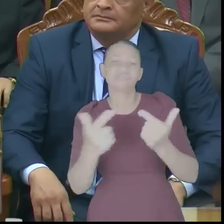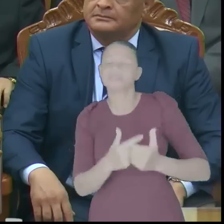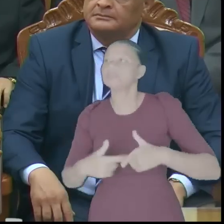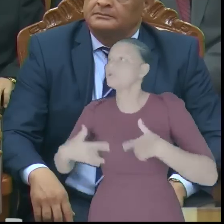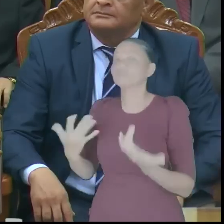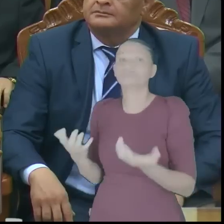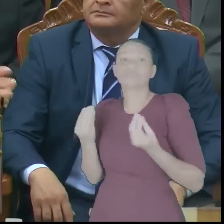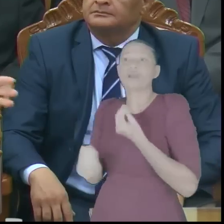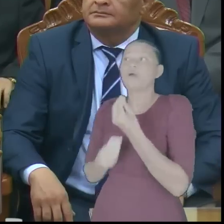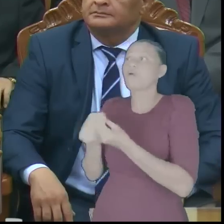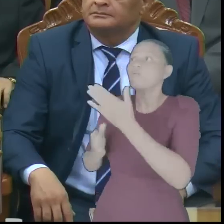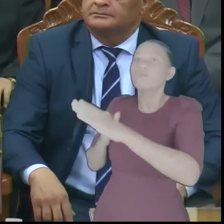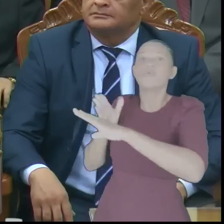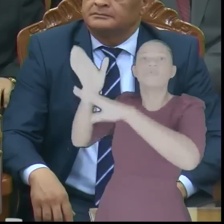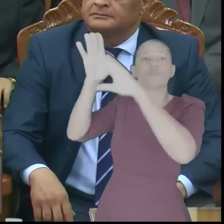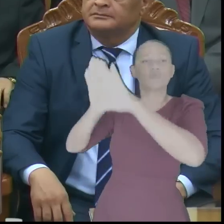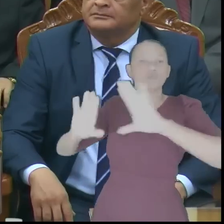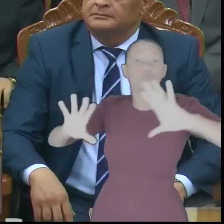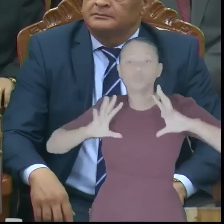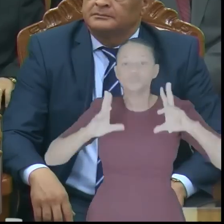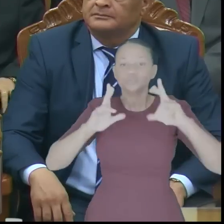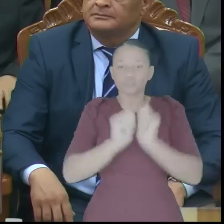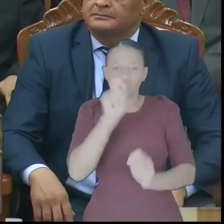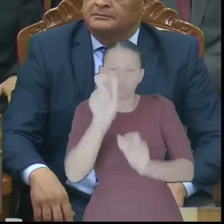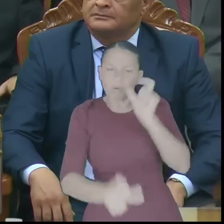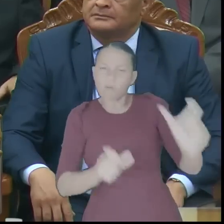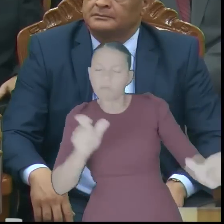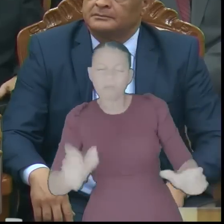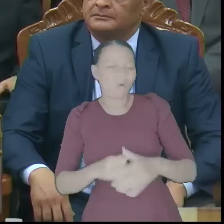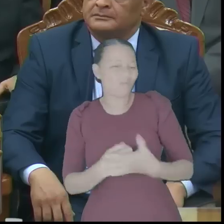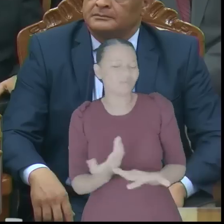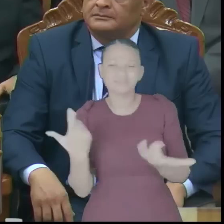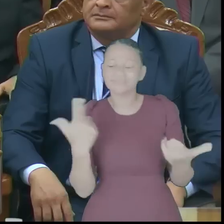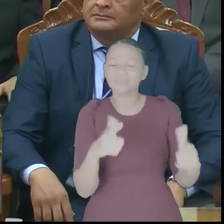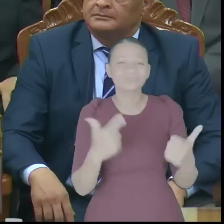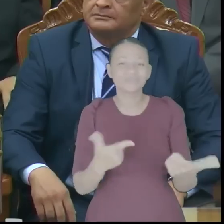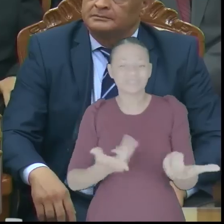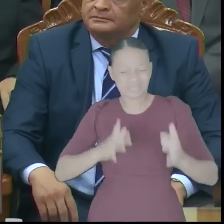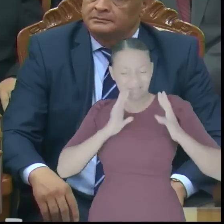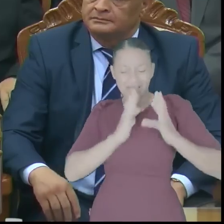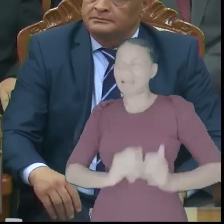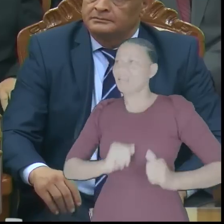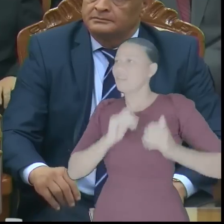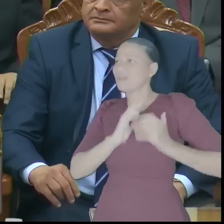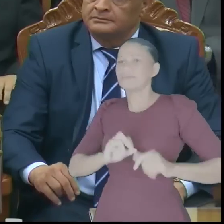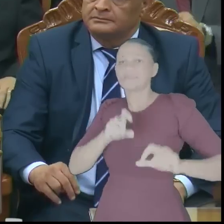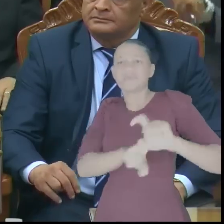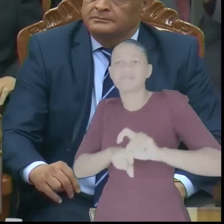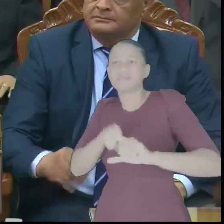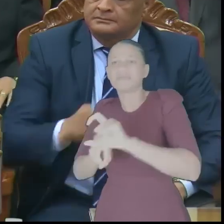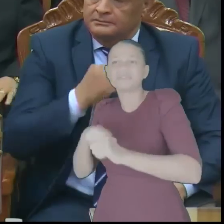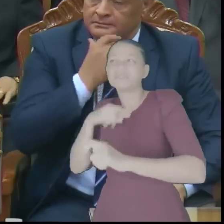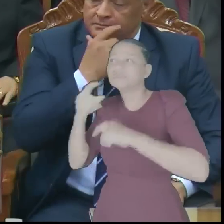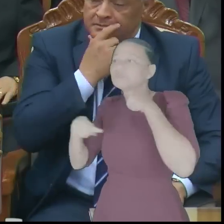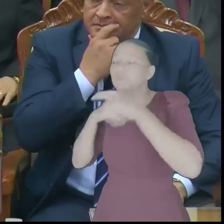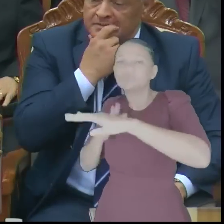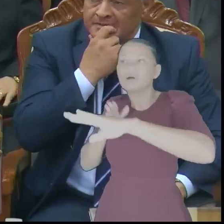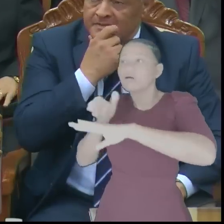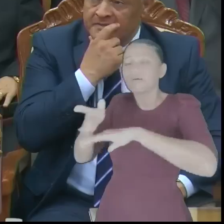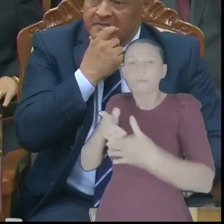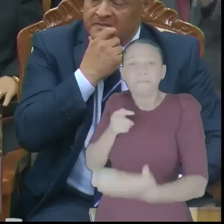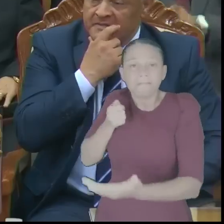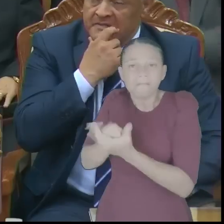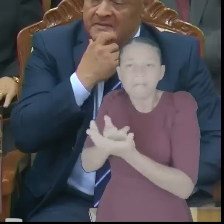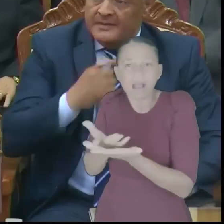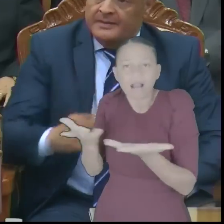céu. Toda a humanidade estava negativada, estávamos em dívida e não tínhamos como pagar esta